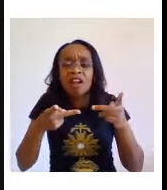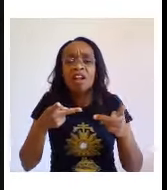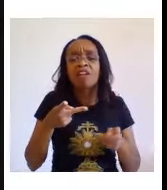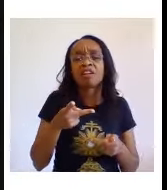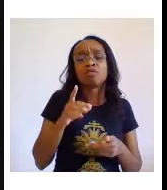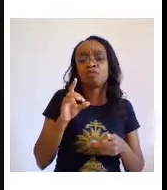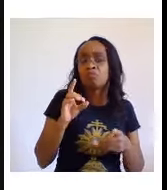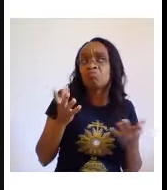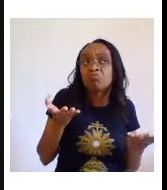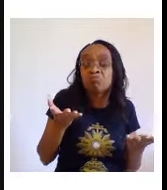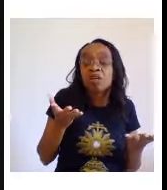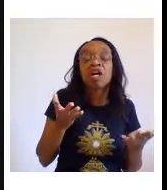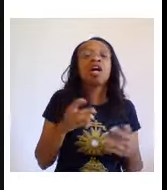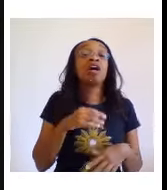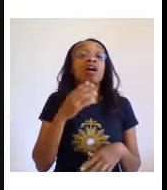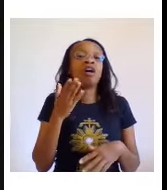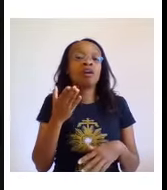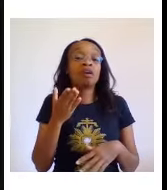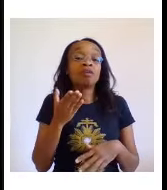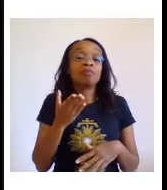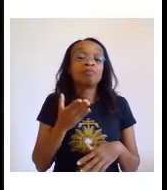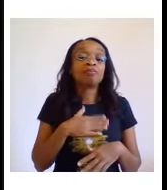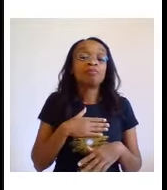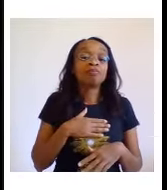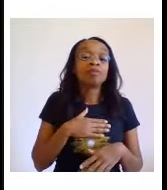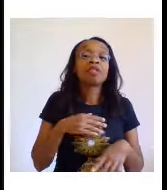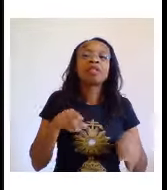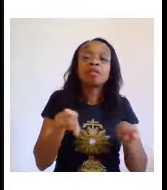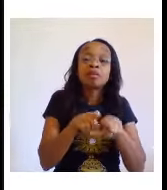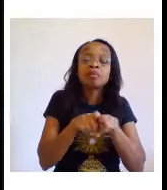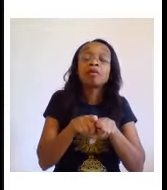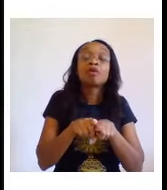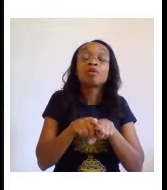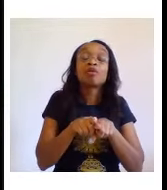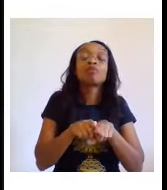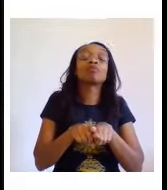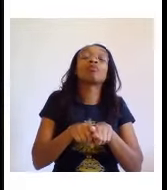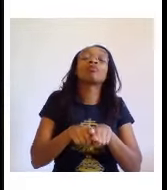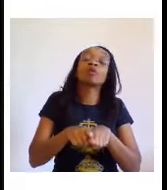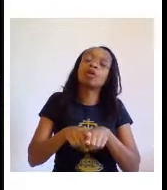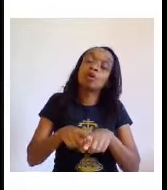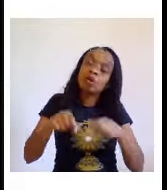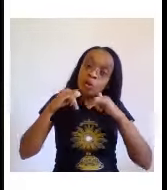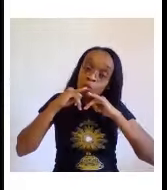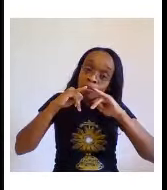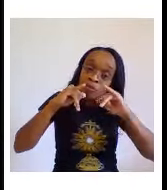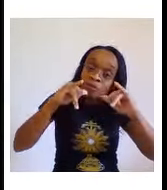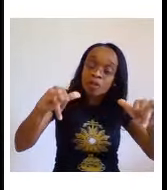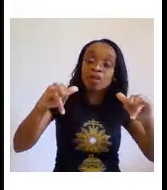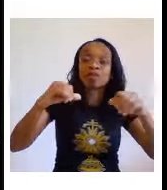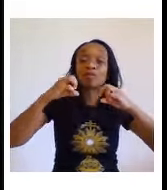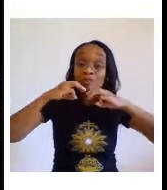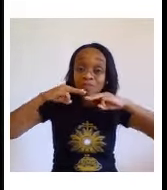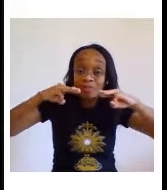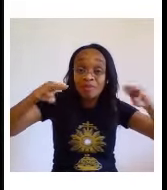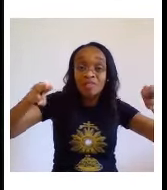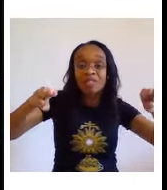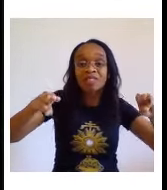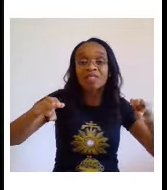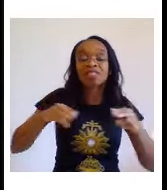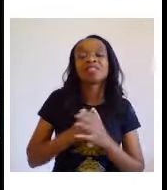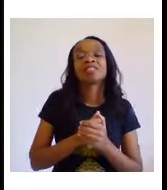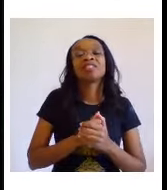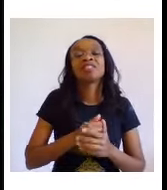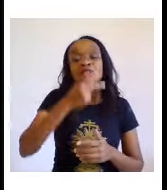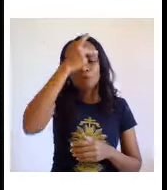né, eu trago uma mensagem de uma poeta africana, do qual